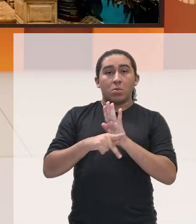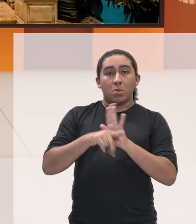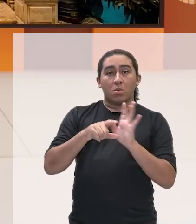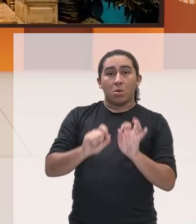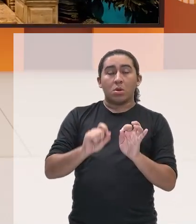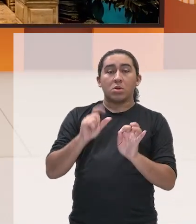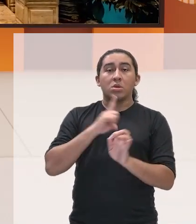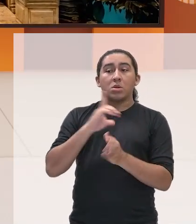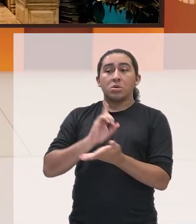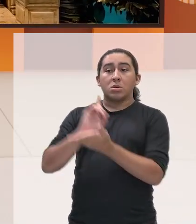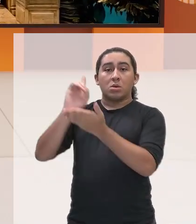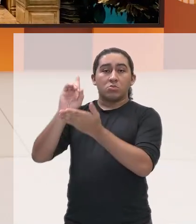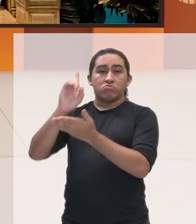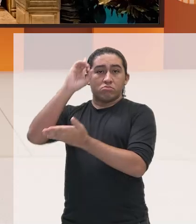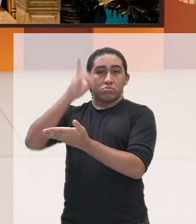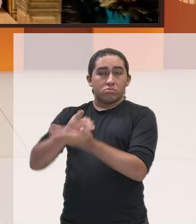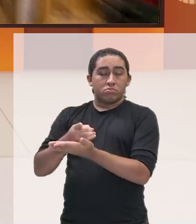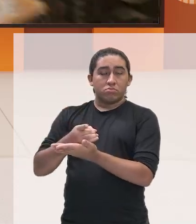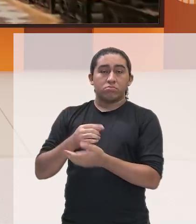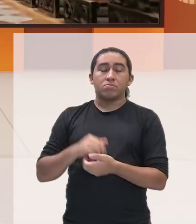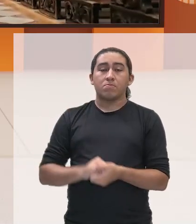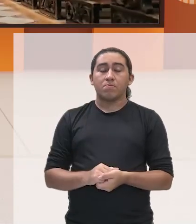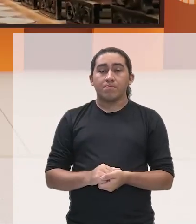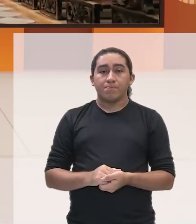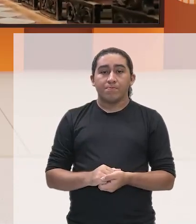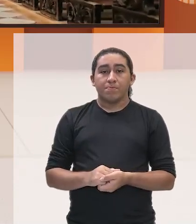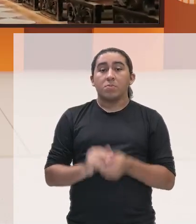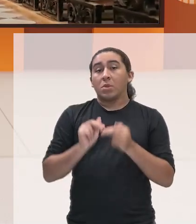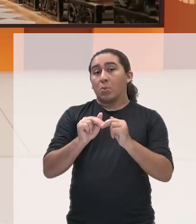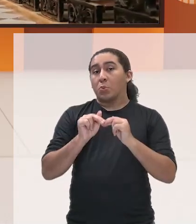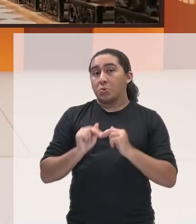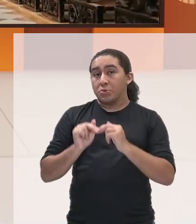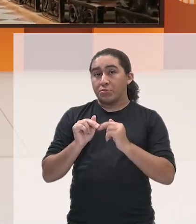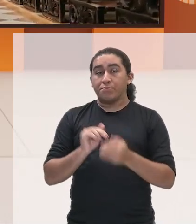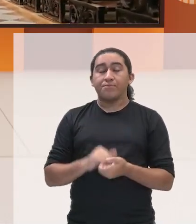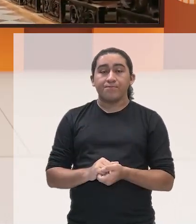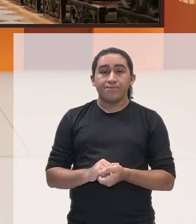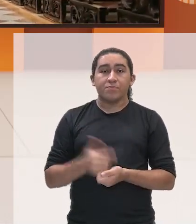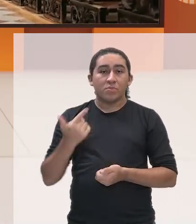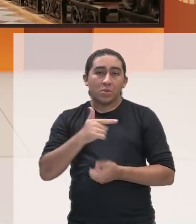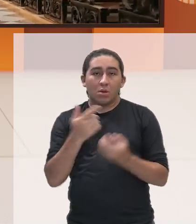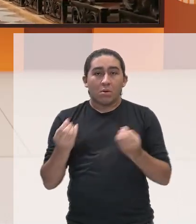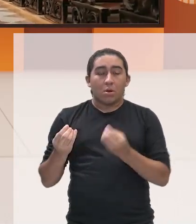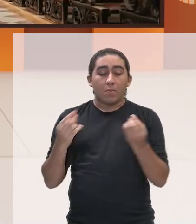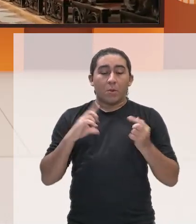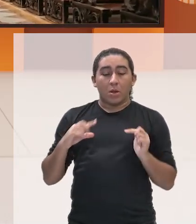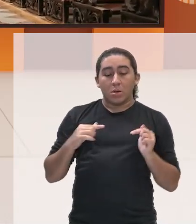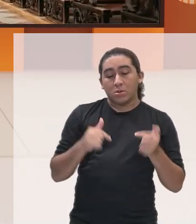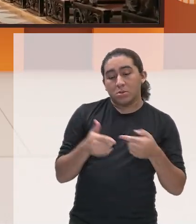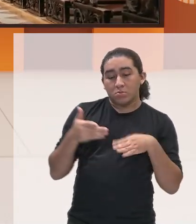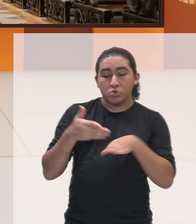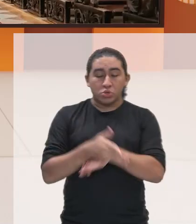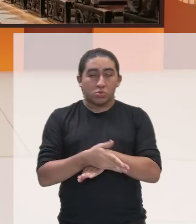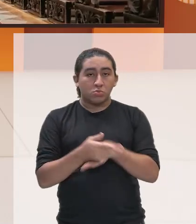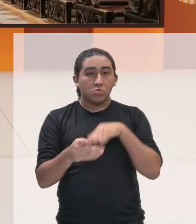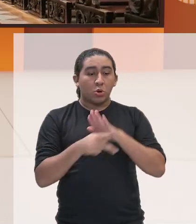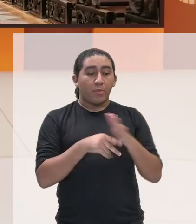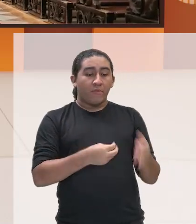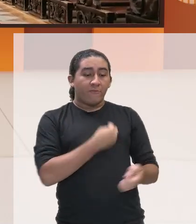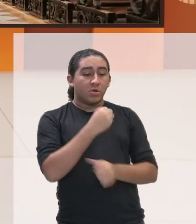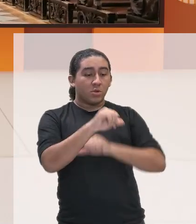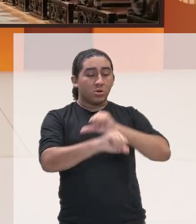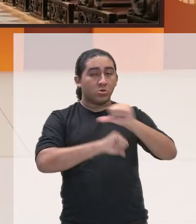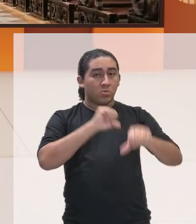providência divina. Nessa perspectiva, não se pode intervir na realidade para